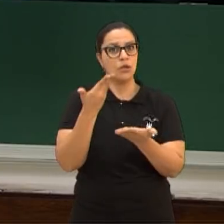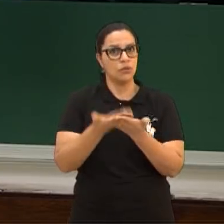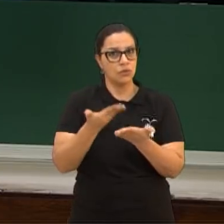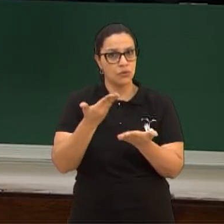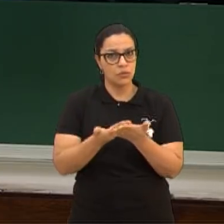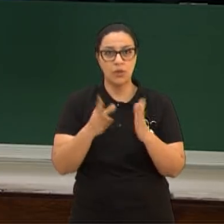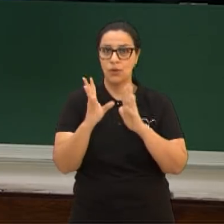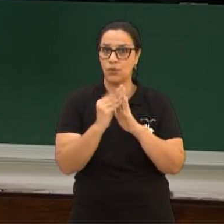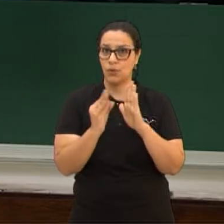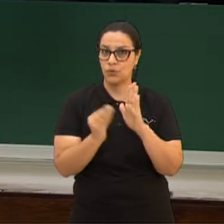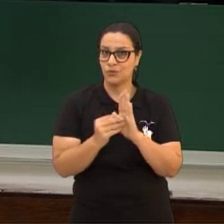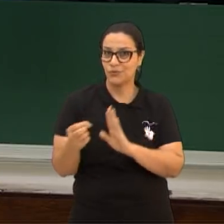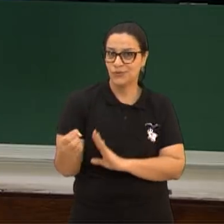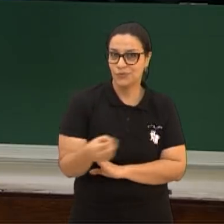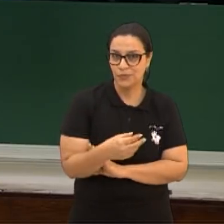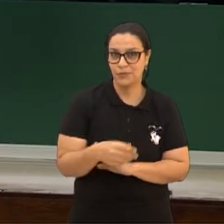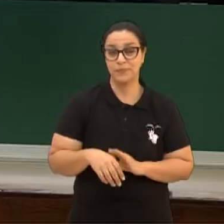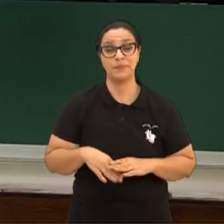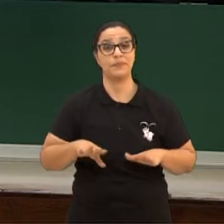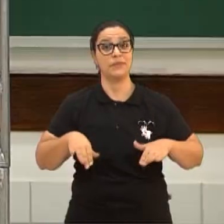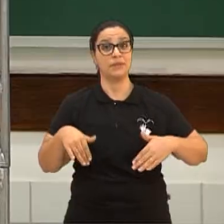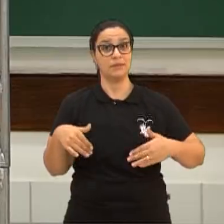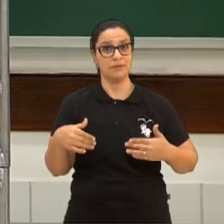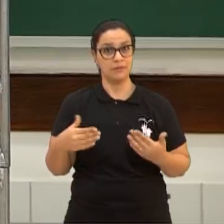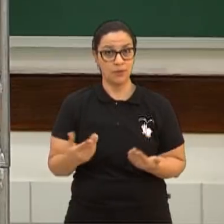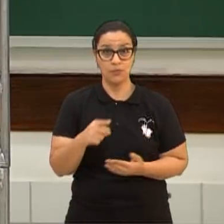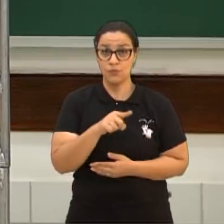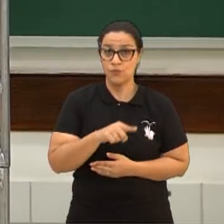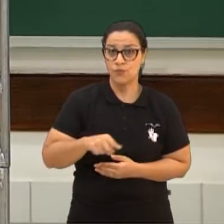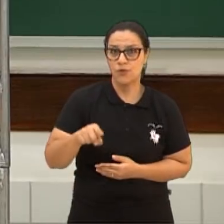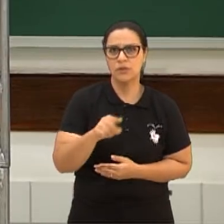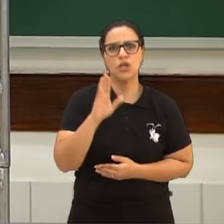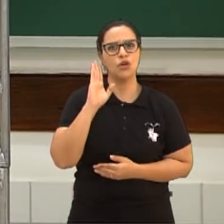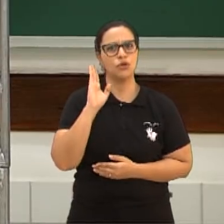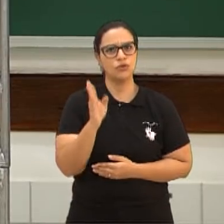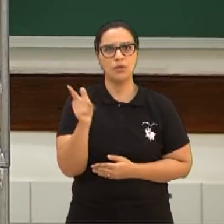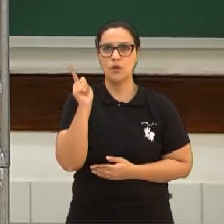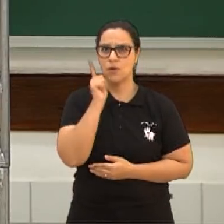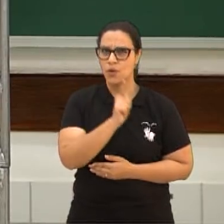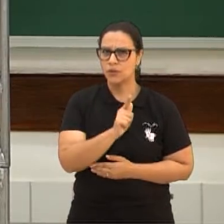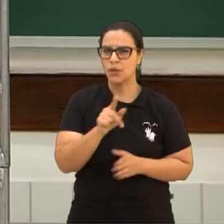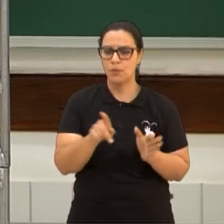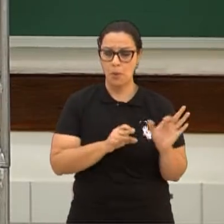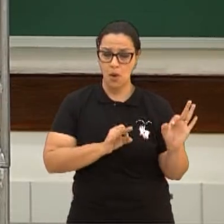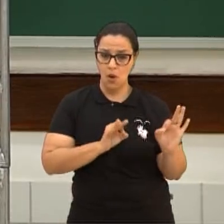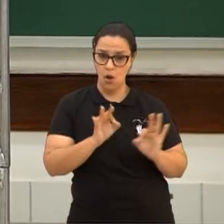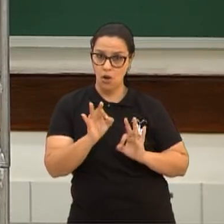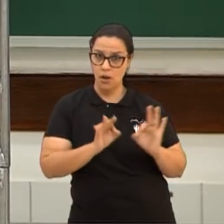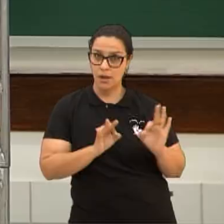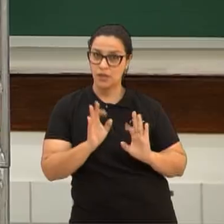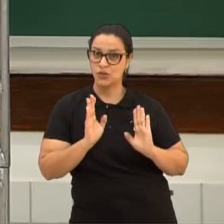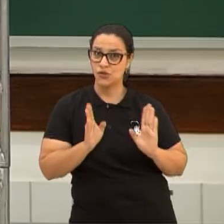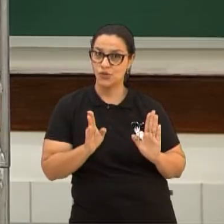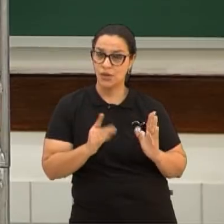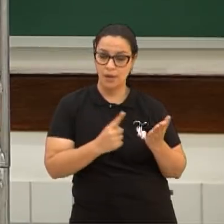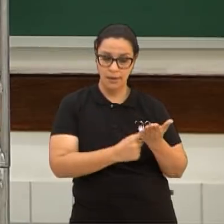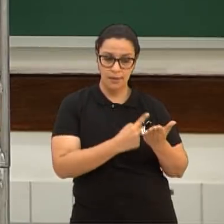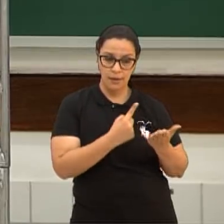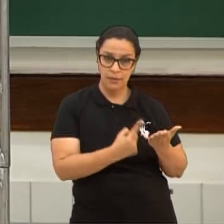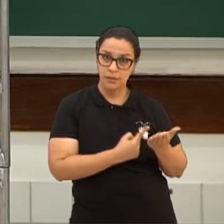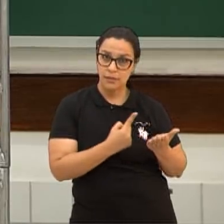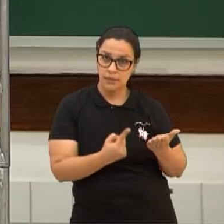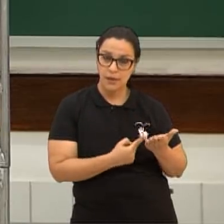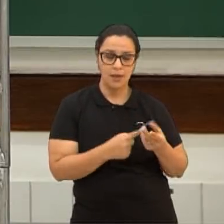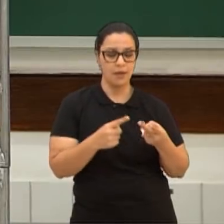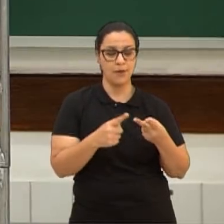trabalhar o nosso conteúdo novo. Então, você já conseguiu se organizar, já pegou seu